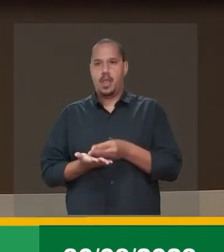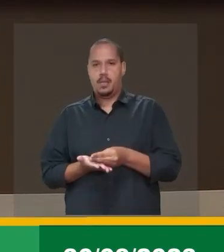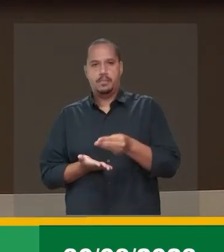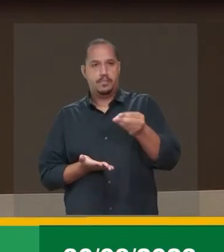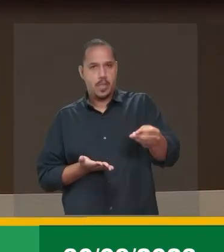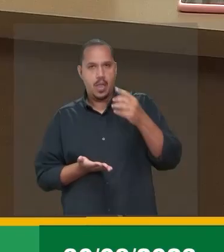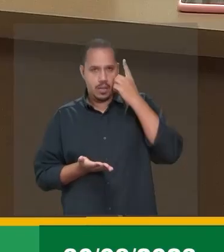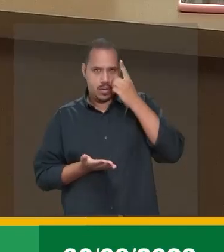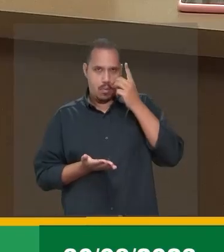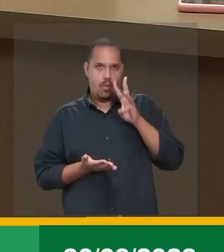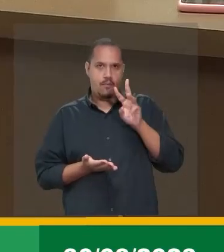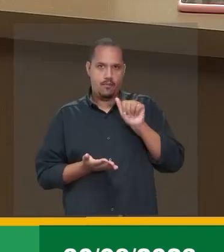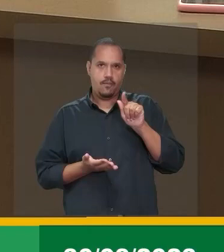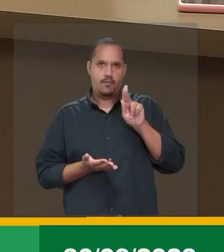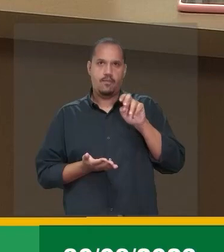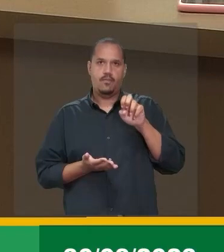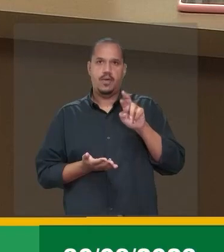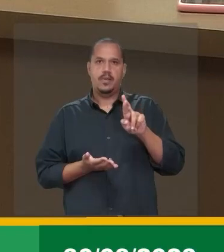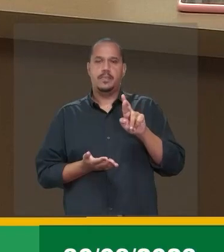Camargo